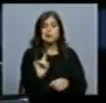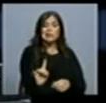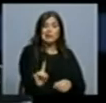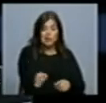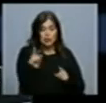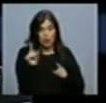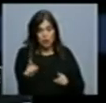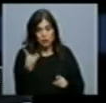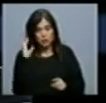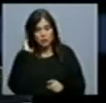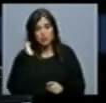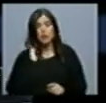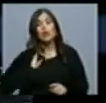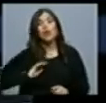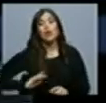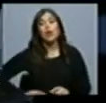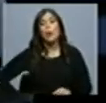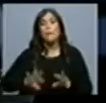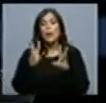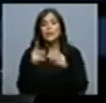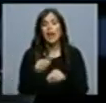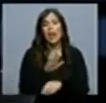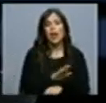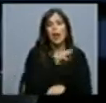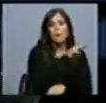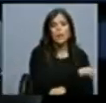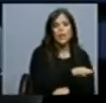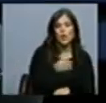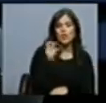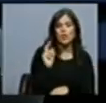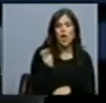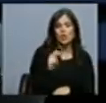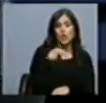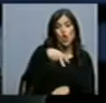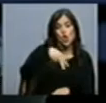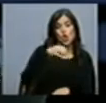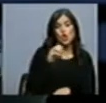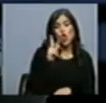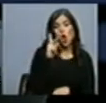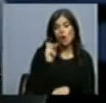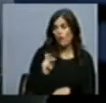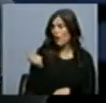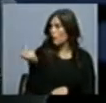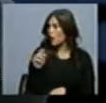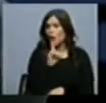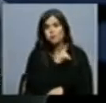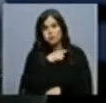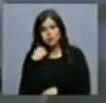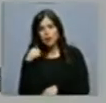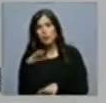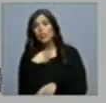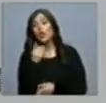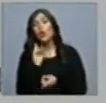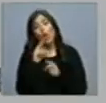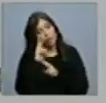este remanescente está lá há milhões de anos. Uma nova é um evento que não é propriamente muito vulgar. O que nos diz essa descoberta